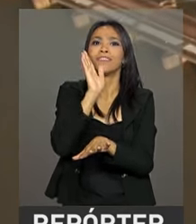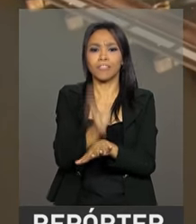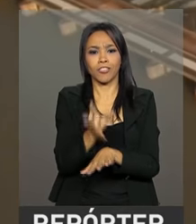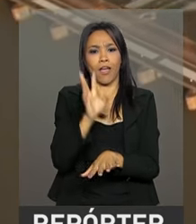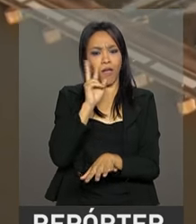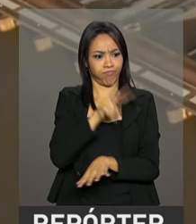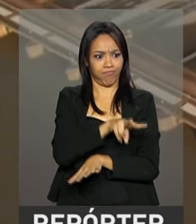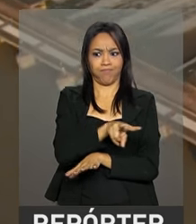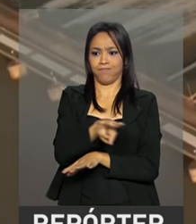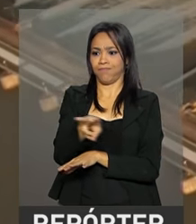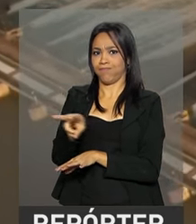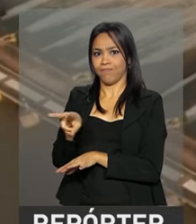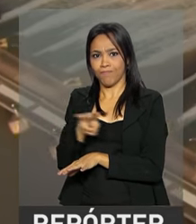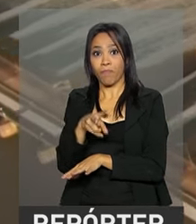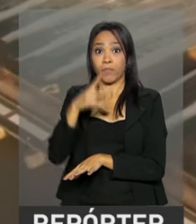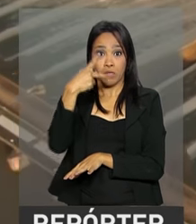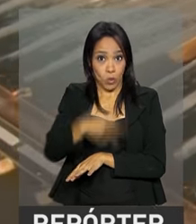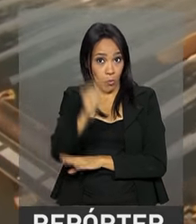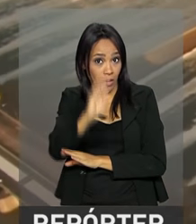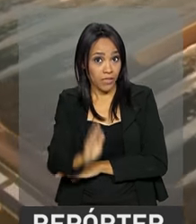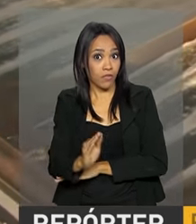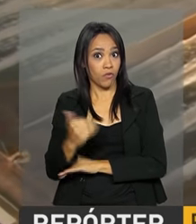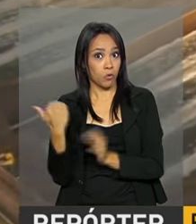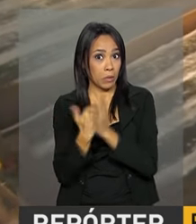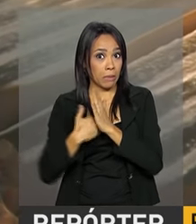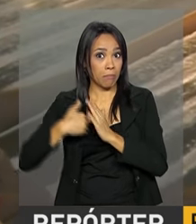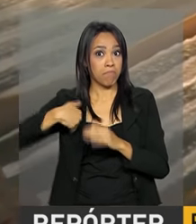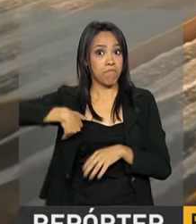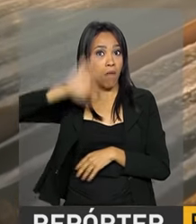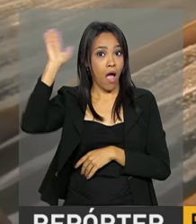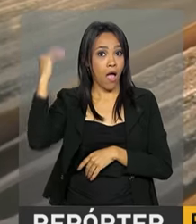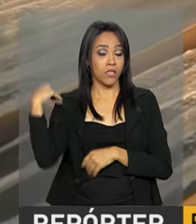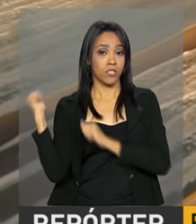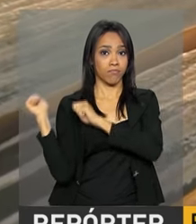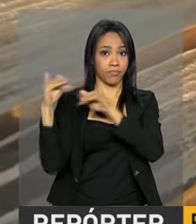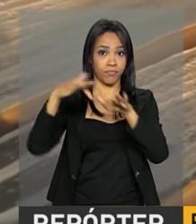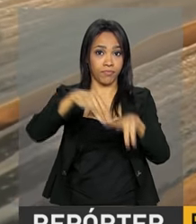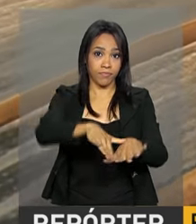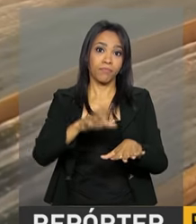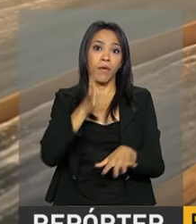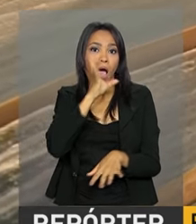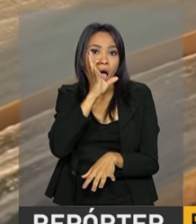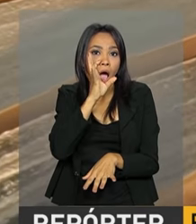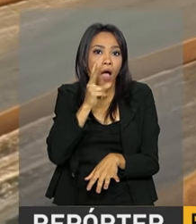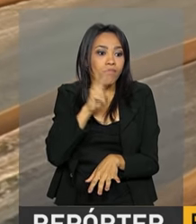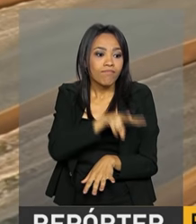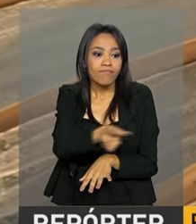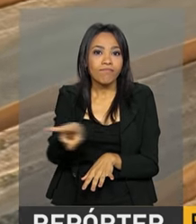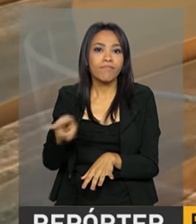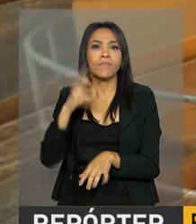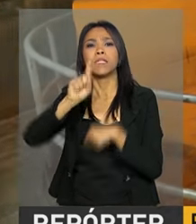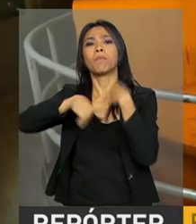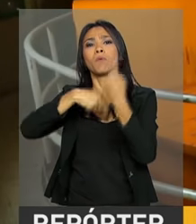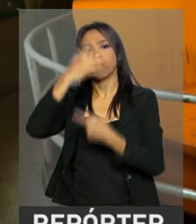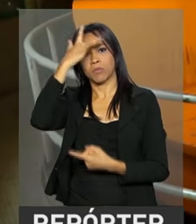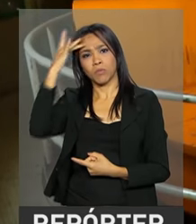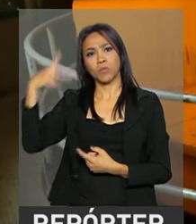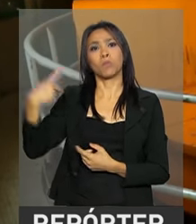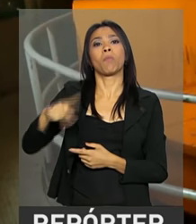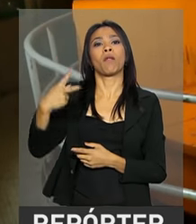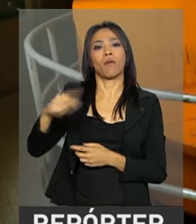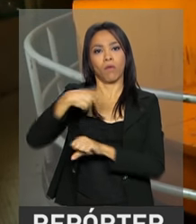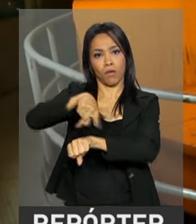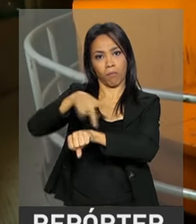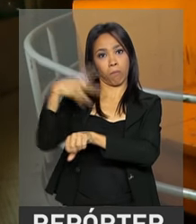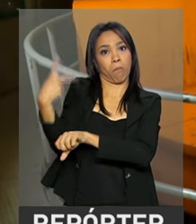e arredores os brasileiros foram os que mais passaram por Itaipu seguido dos paraguaios já